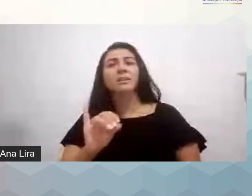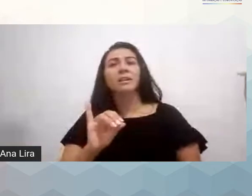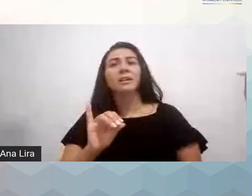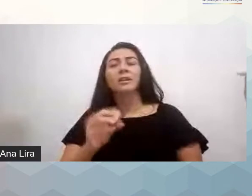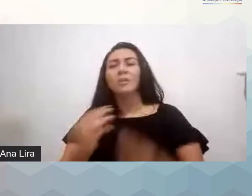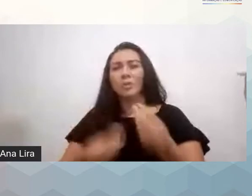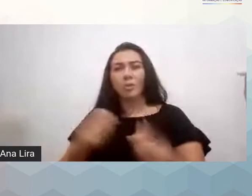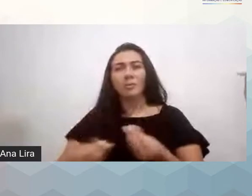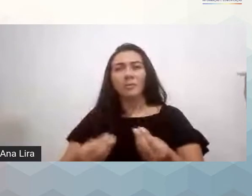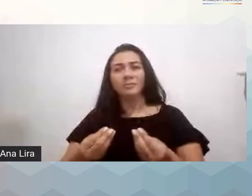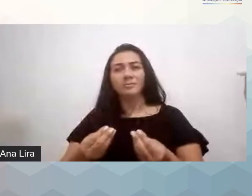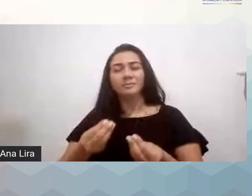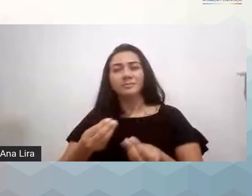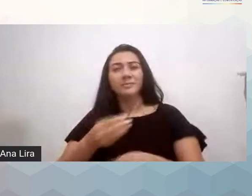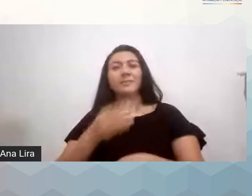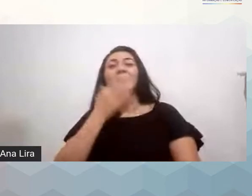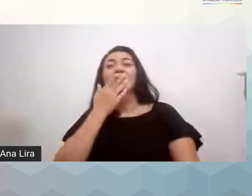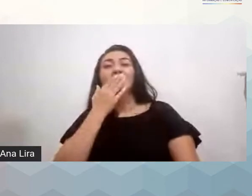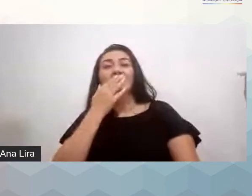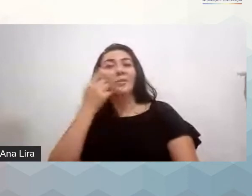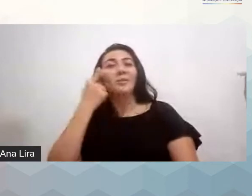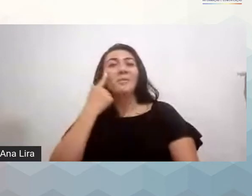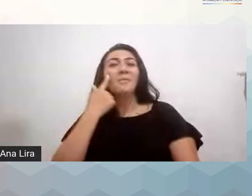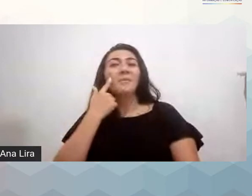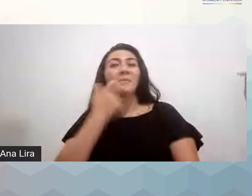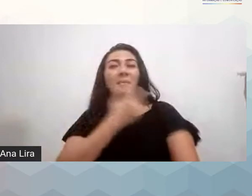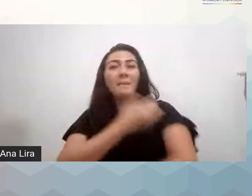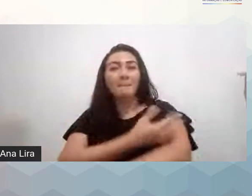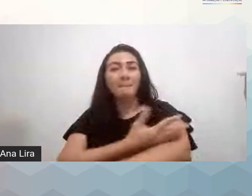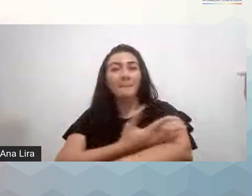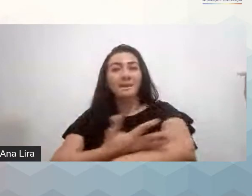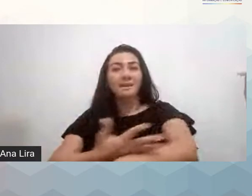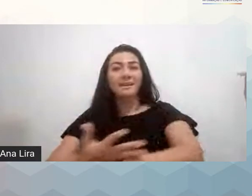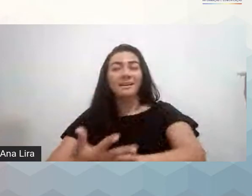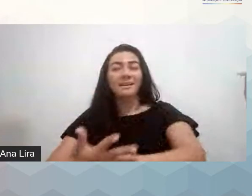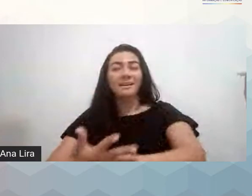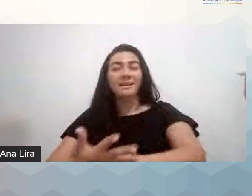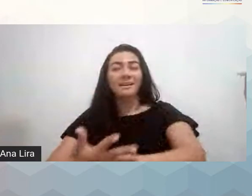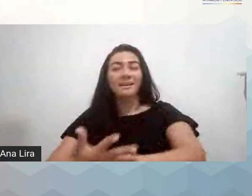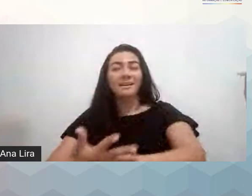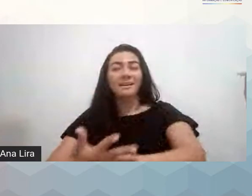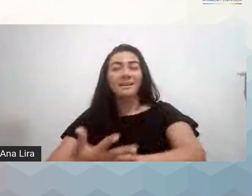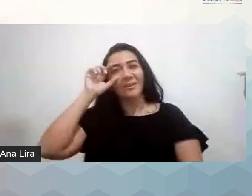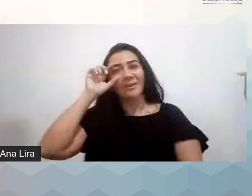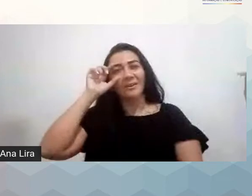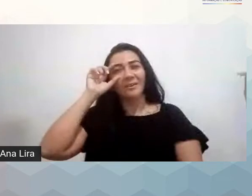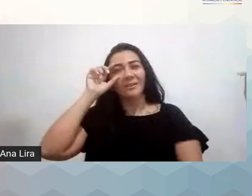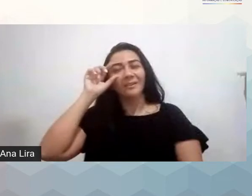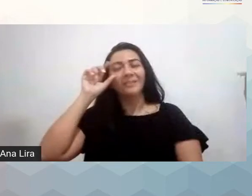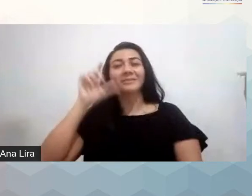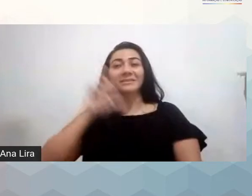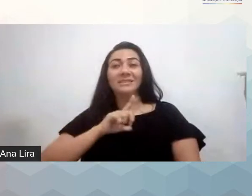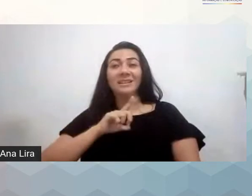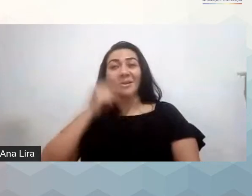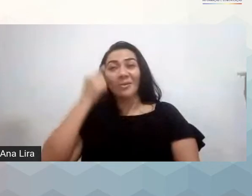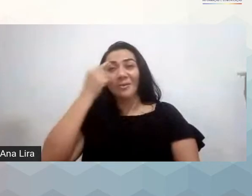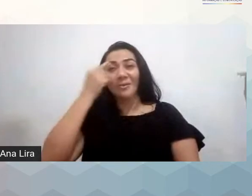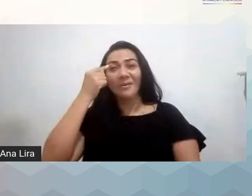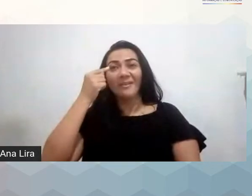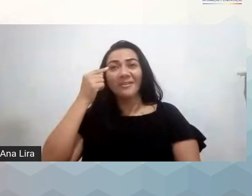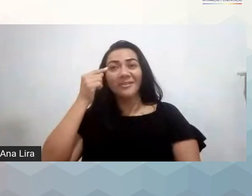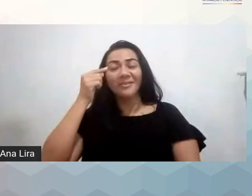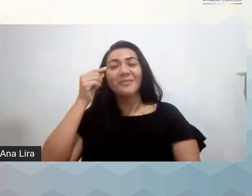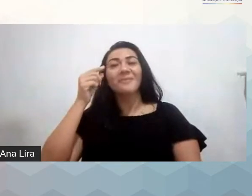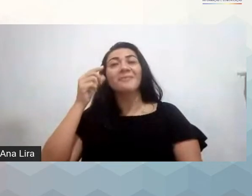também aparelho nos dentes. Meus cabelos são castanhos, até a altura,